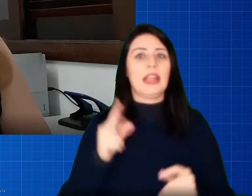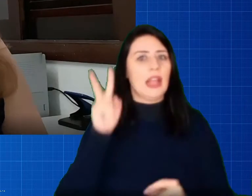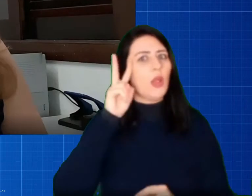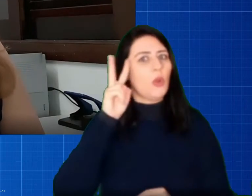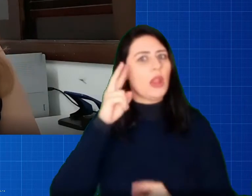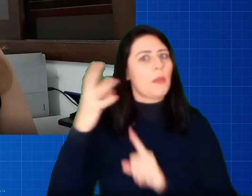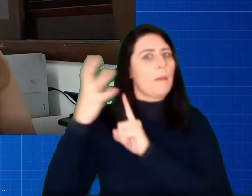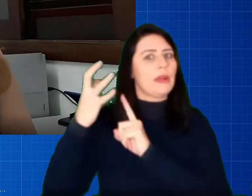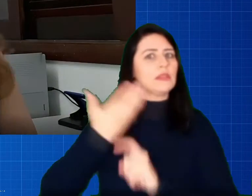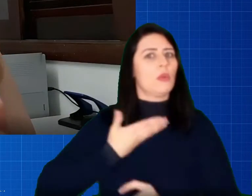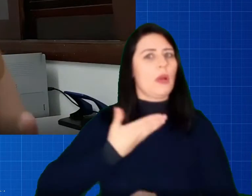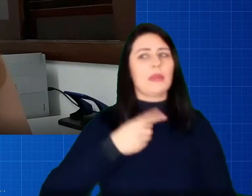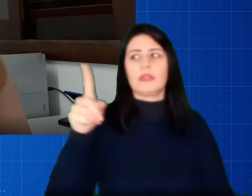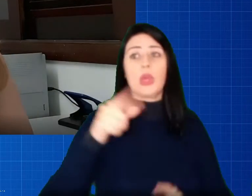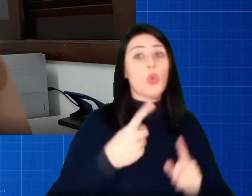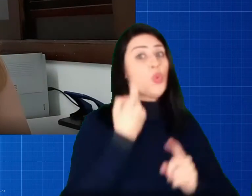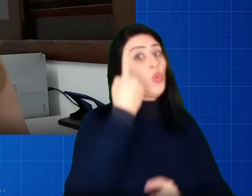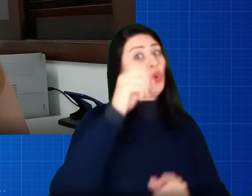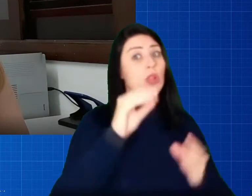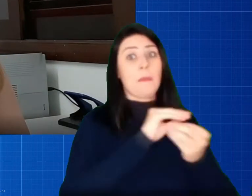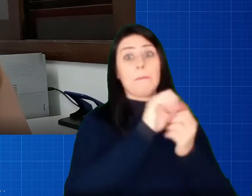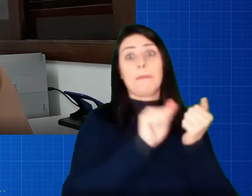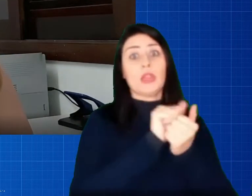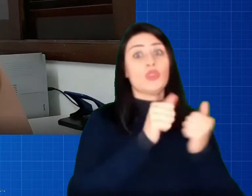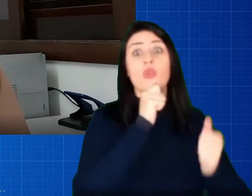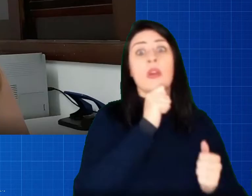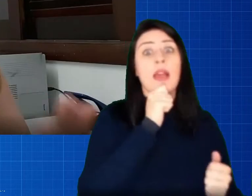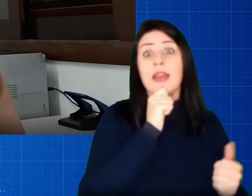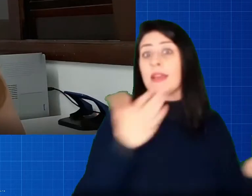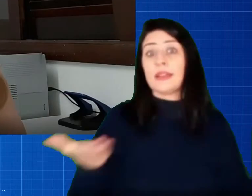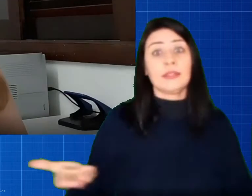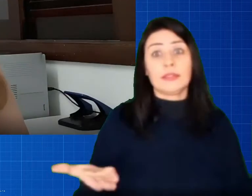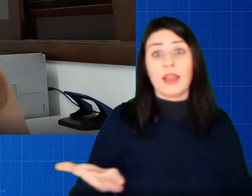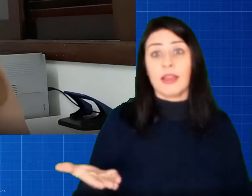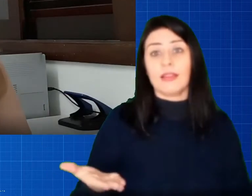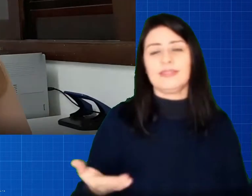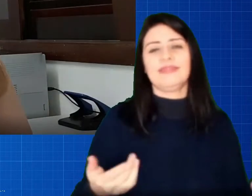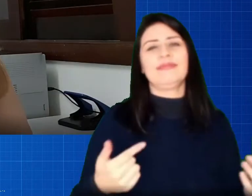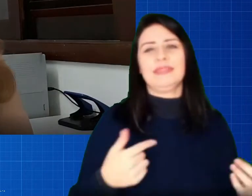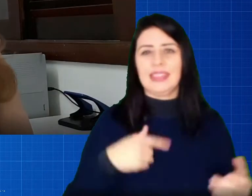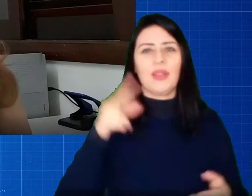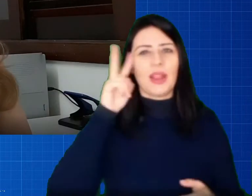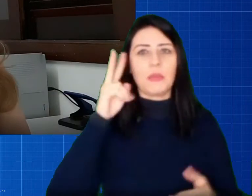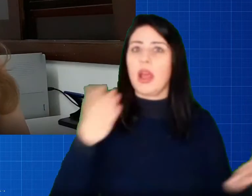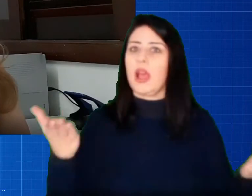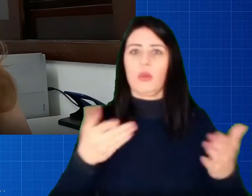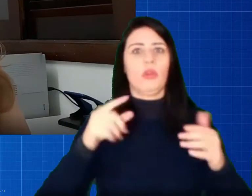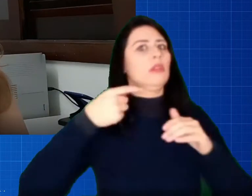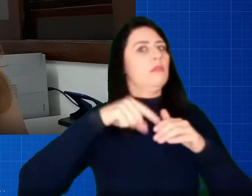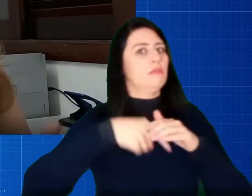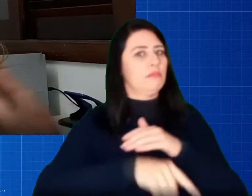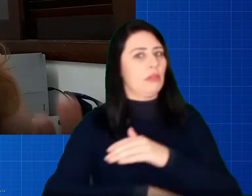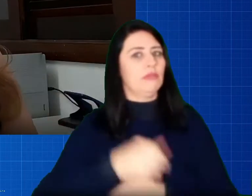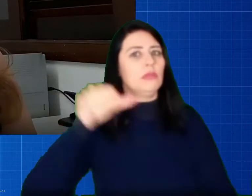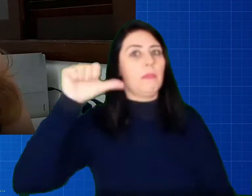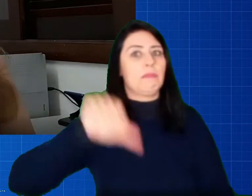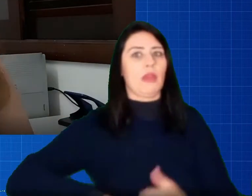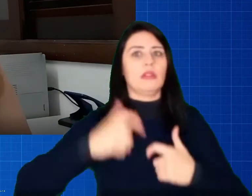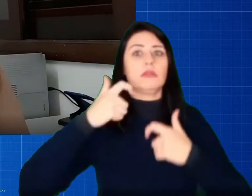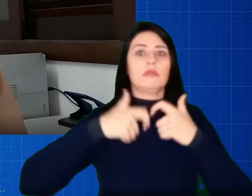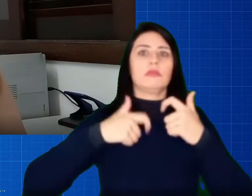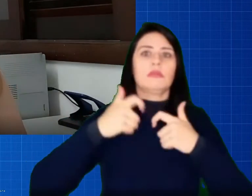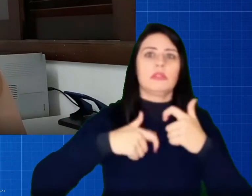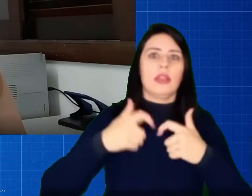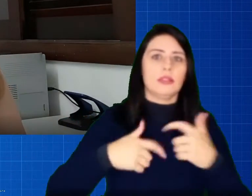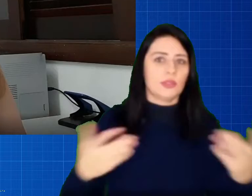nunca beijou. Mas hoje a gente sabe que a conversa é um pouco mais profunda. E que tá tudo bem se ela demorar muito tempo para não